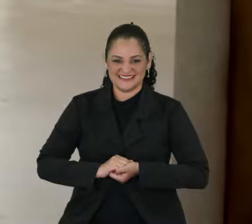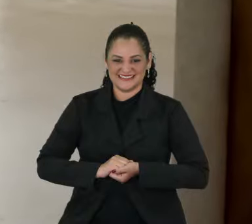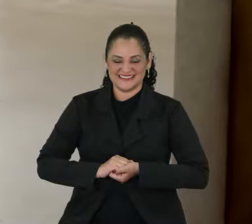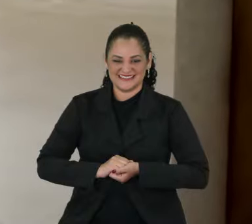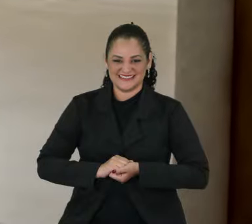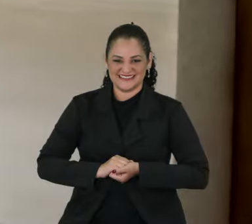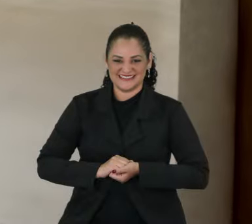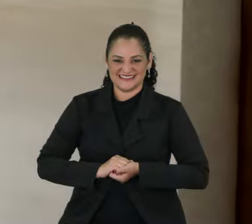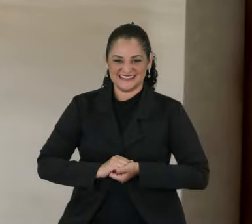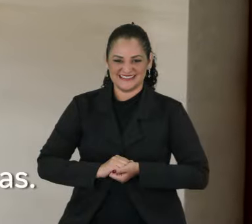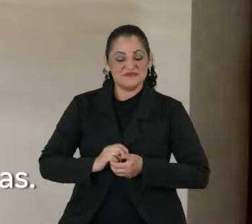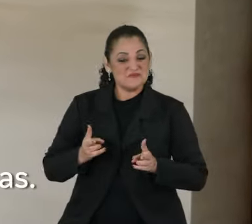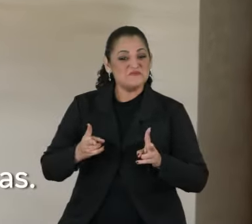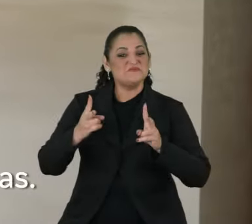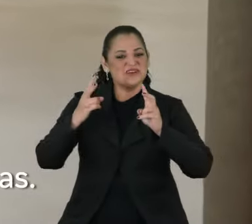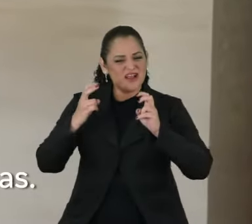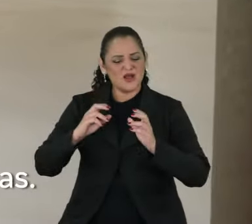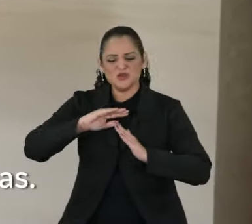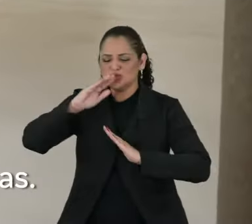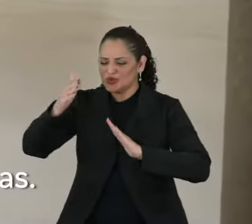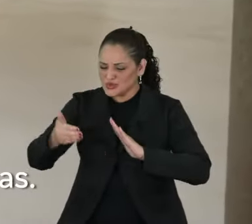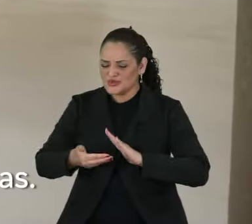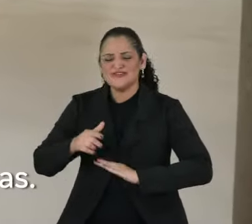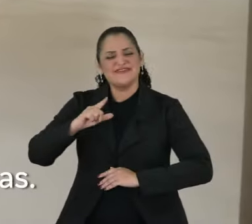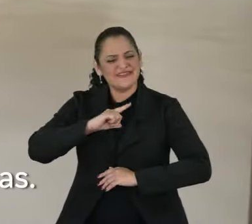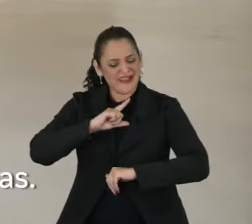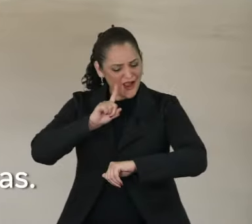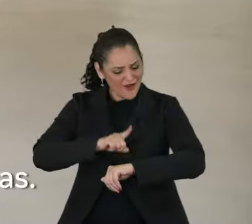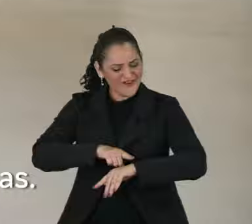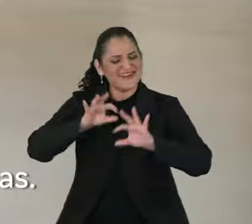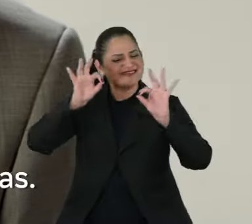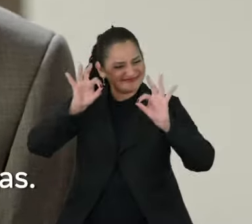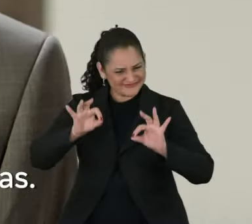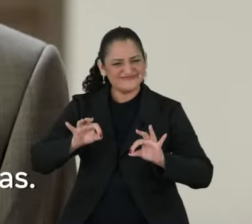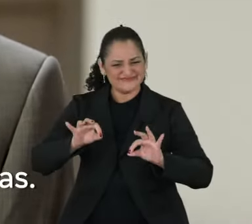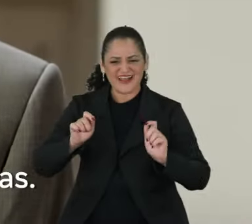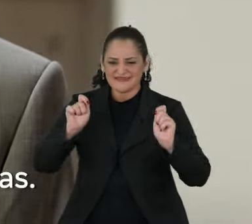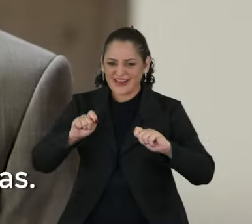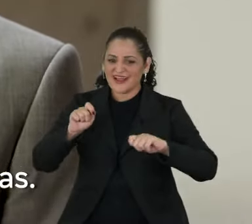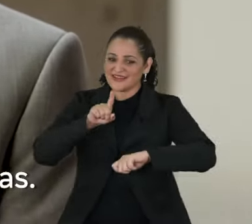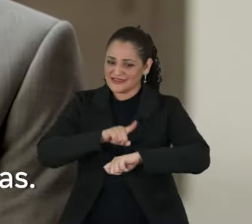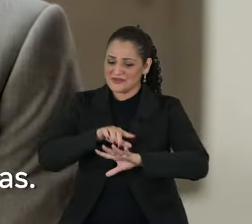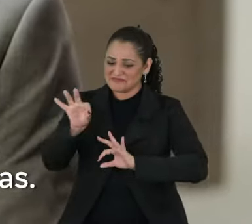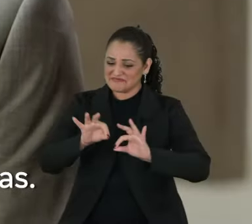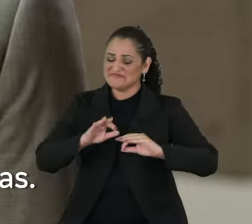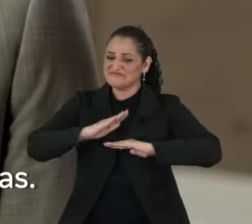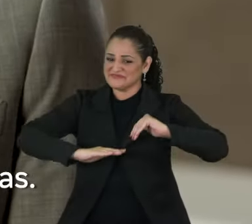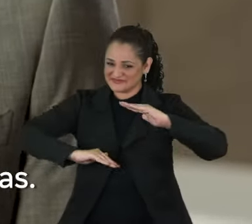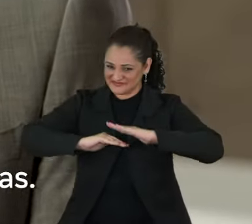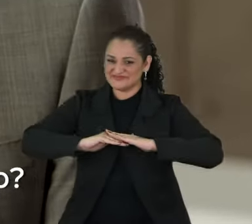Em uma sala branca, Pedro Bial se senta em um banco. Quando percebemos que cada coisa tem seu tempo, temos ainda mais tempo para fazer as